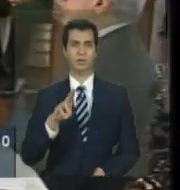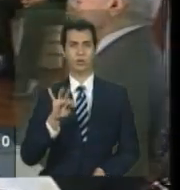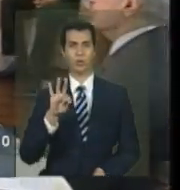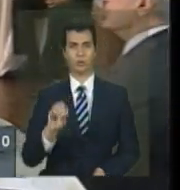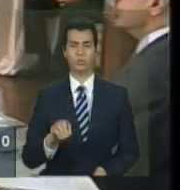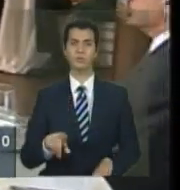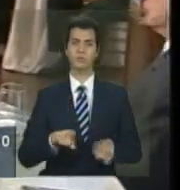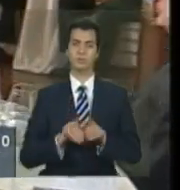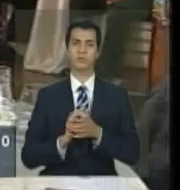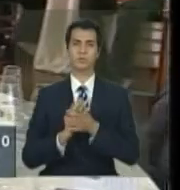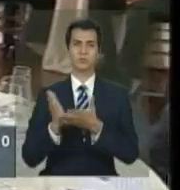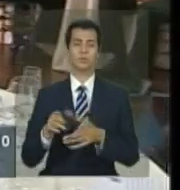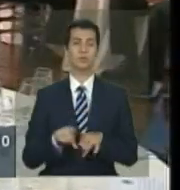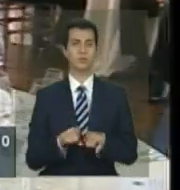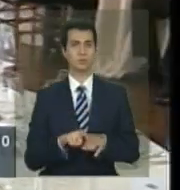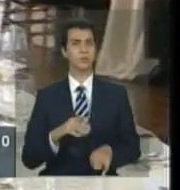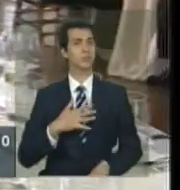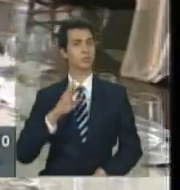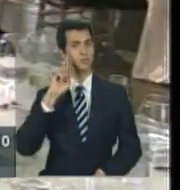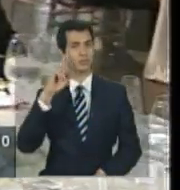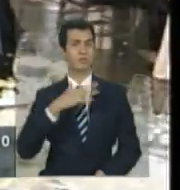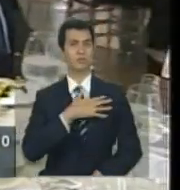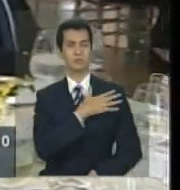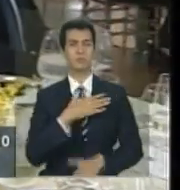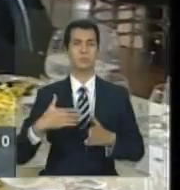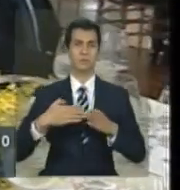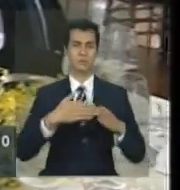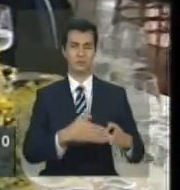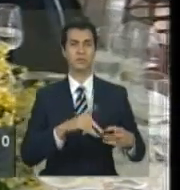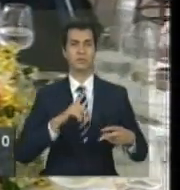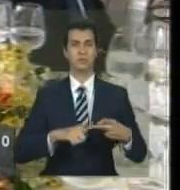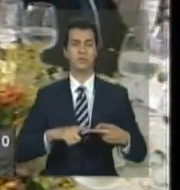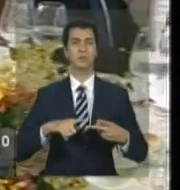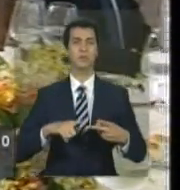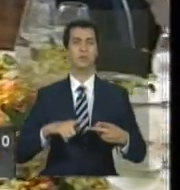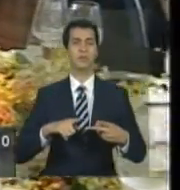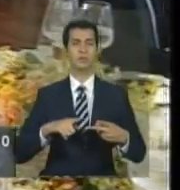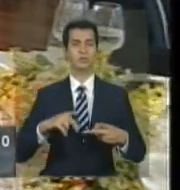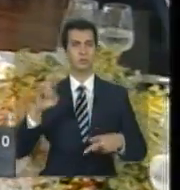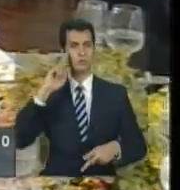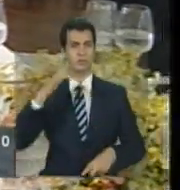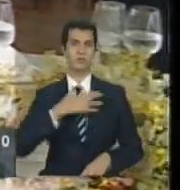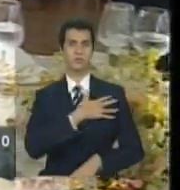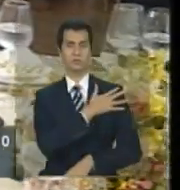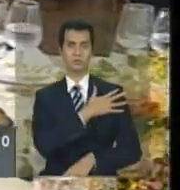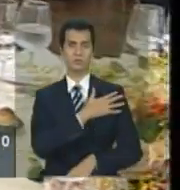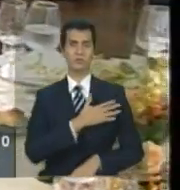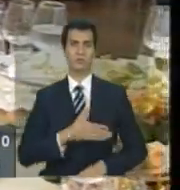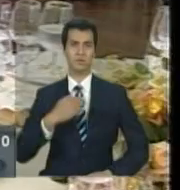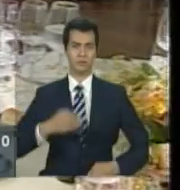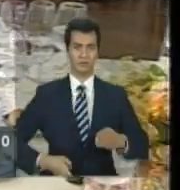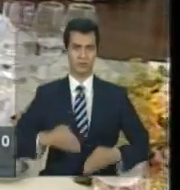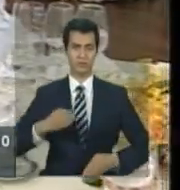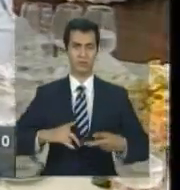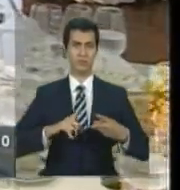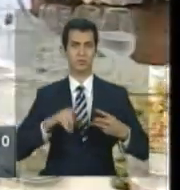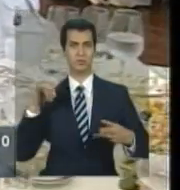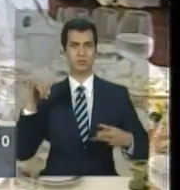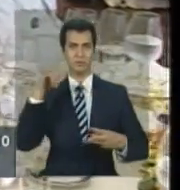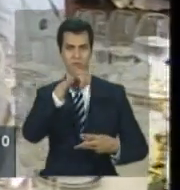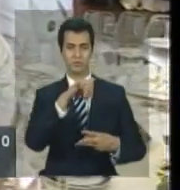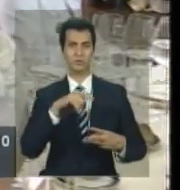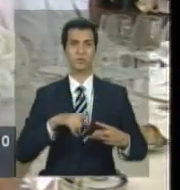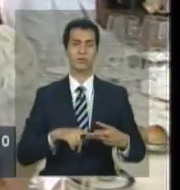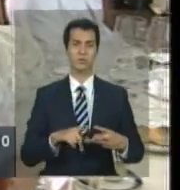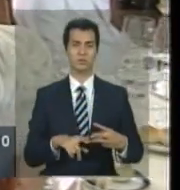aos senhores comandantes da Marinha, Mora Neto, do Exército, Enzo Martins Pérez, e da Aeronáutica,